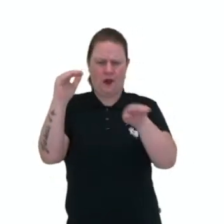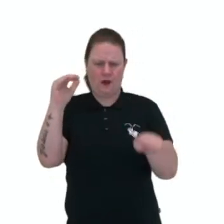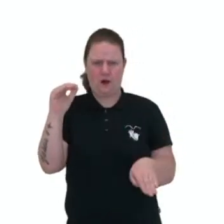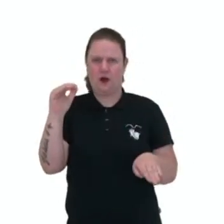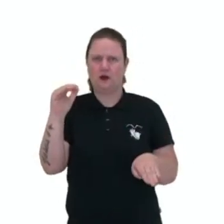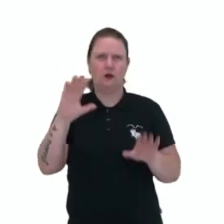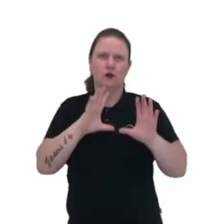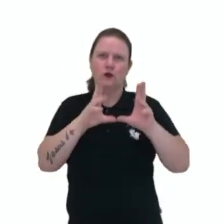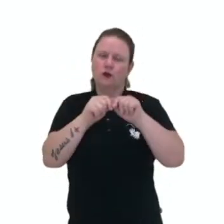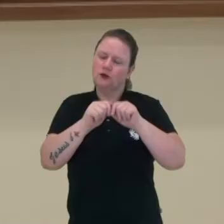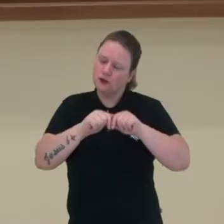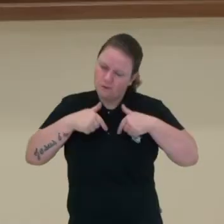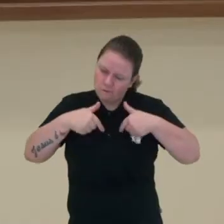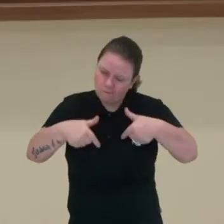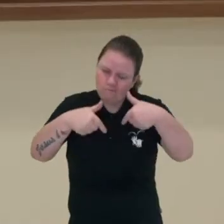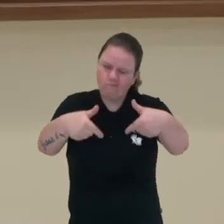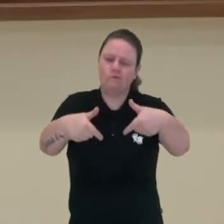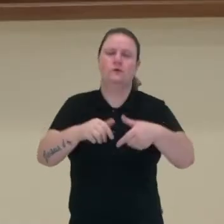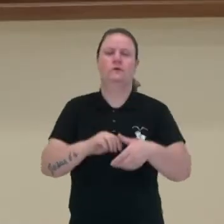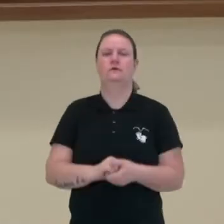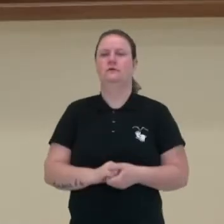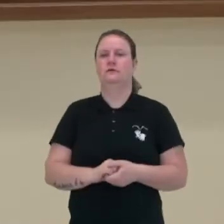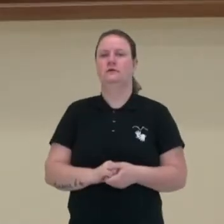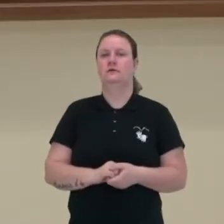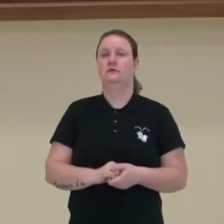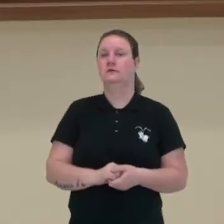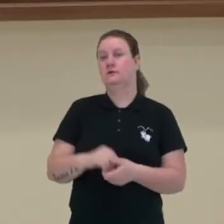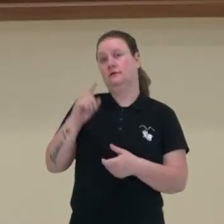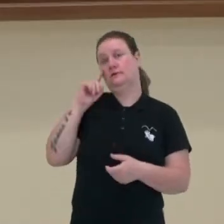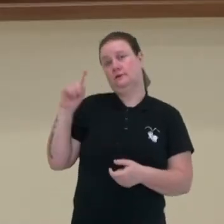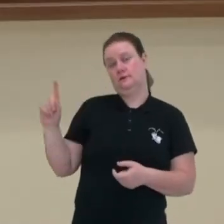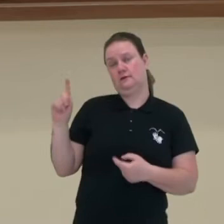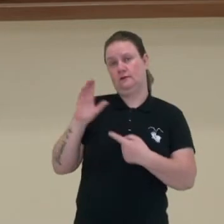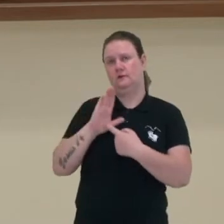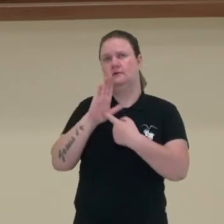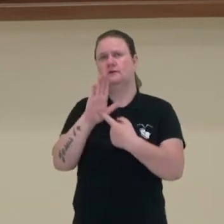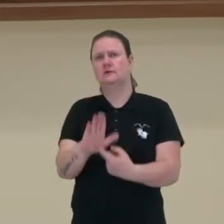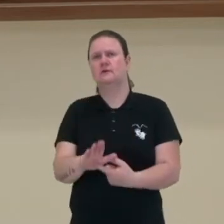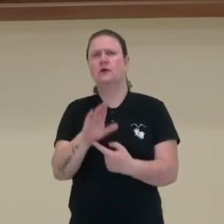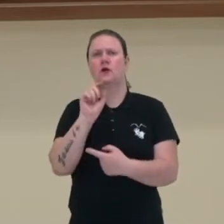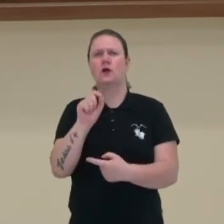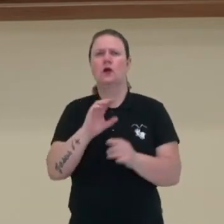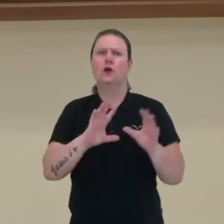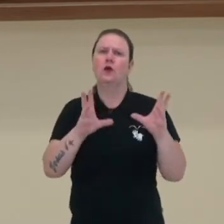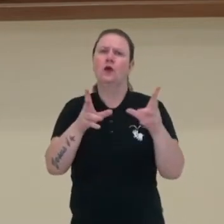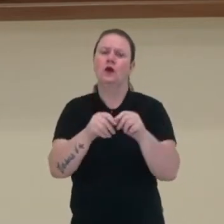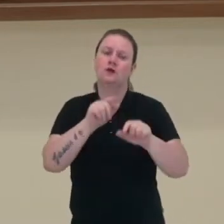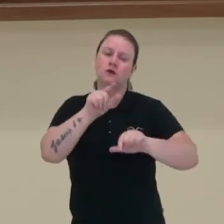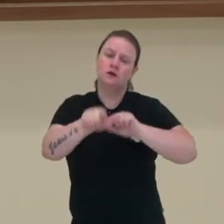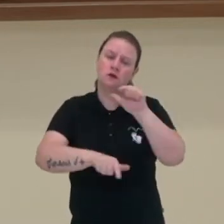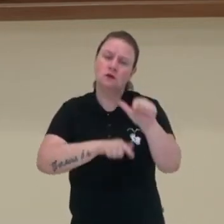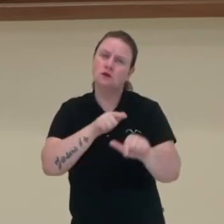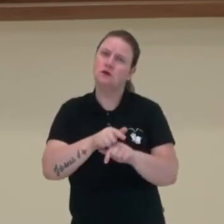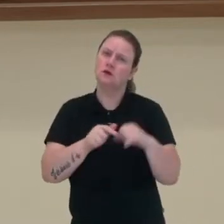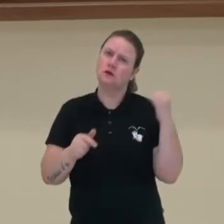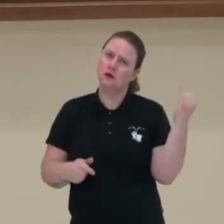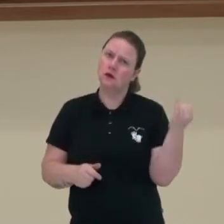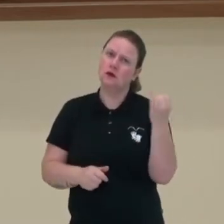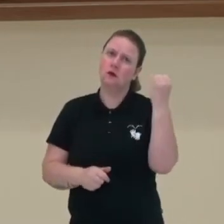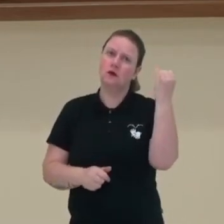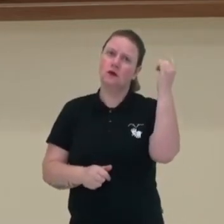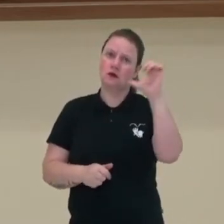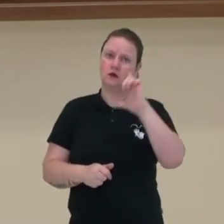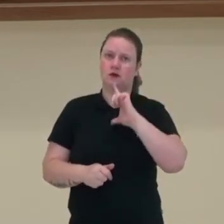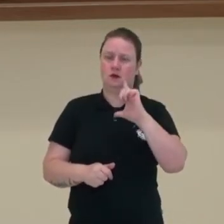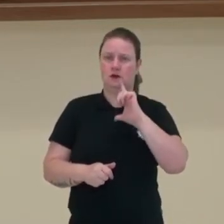corre atrás. Então aqui ele está dando aí uma noção de que todos os trabalhos são importantes. Porque ele diz, cada um sabe o